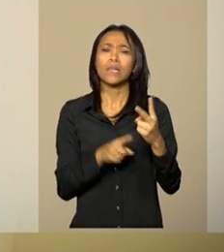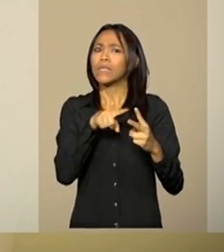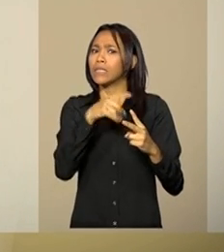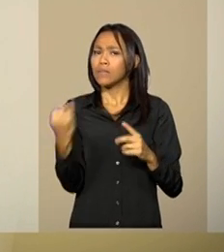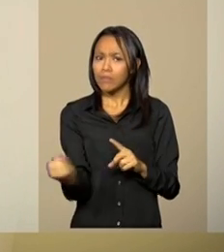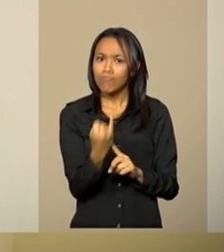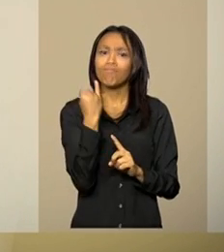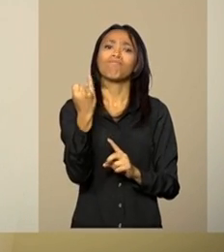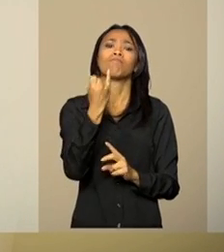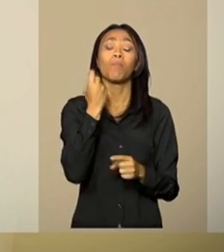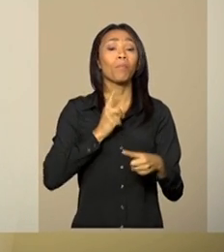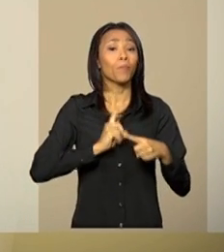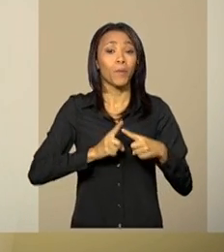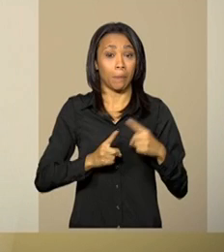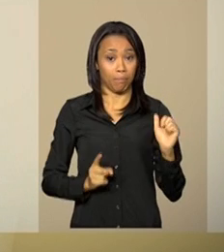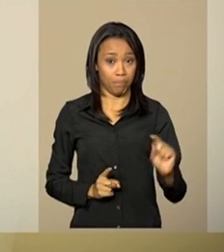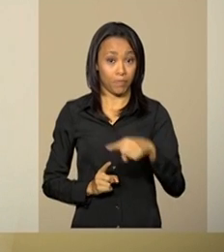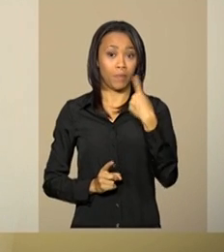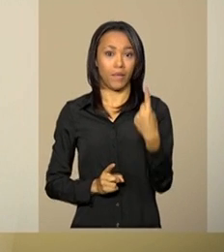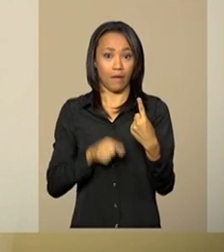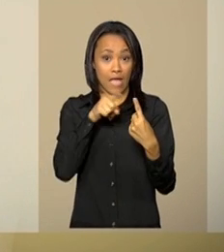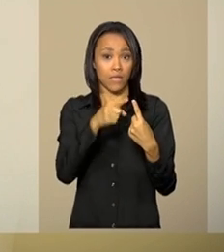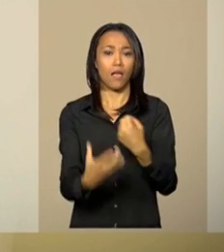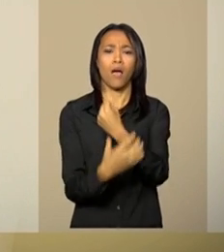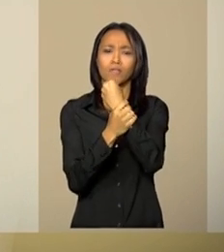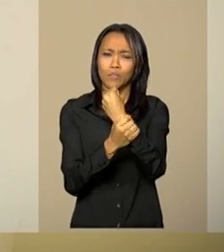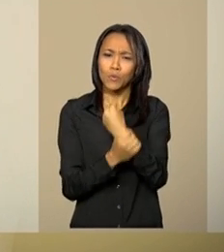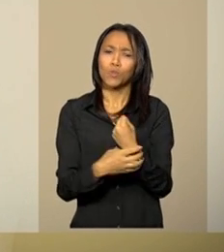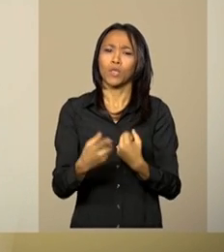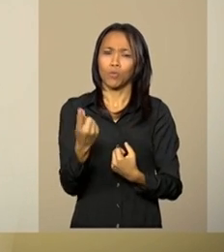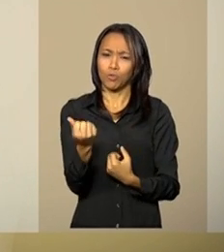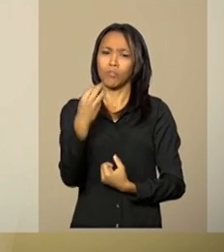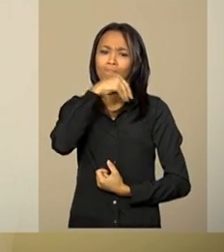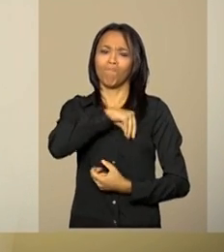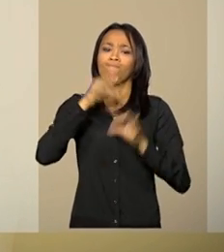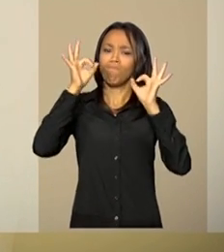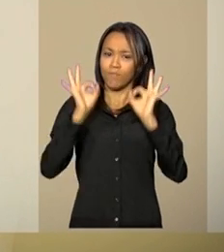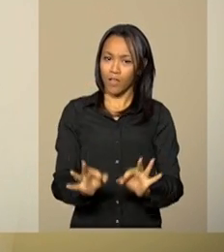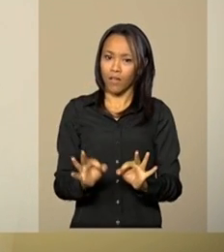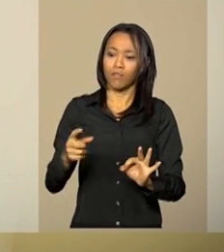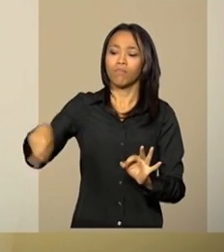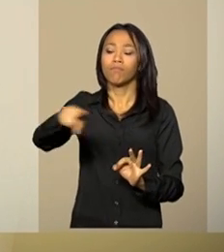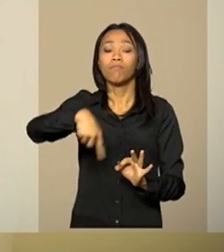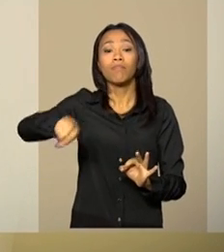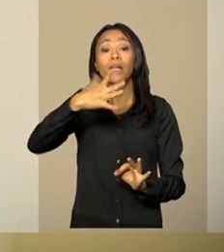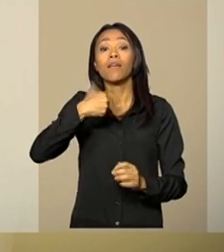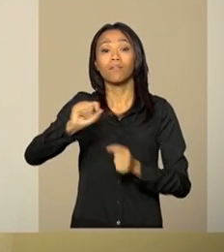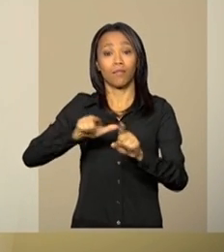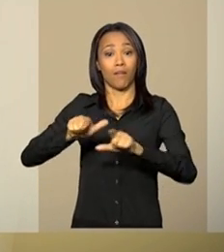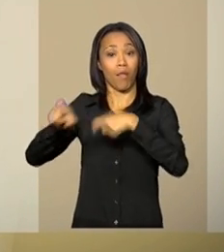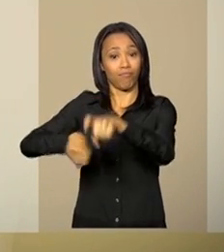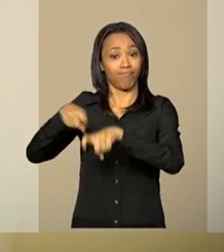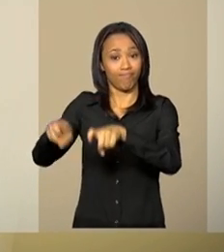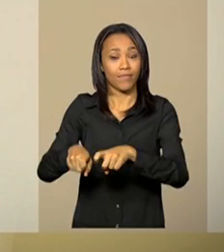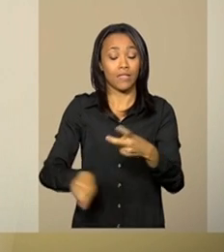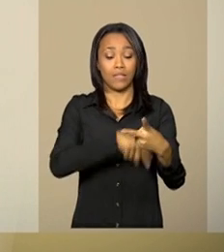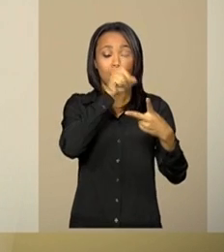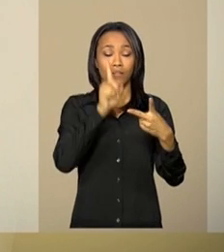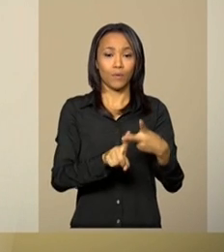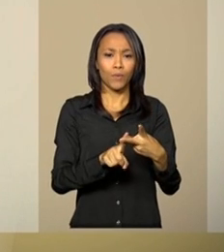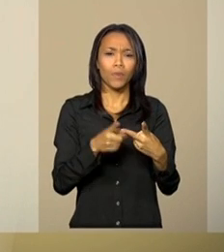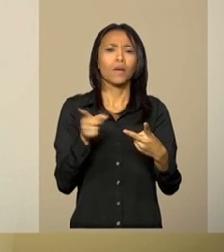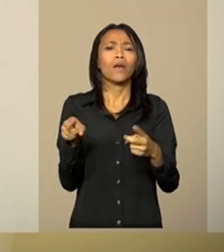muito importantes, porque, primeiro, eles garantem uma renda certa para os produtores. Segundo, eles